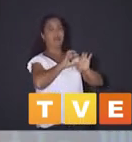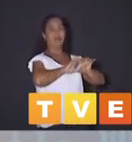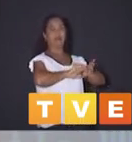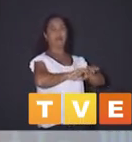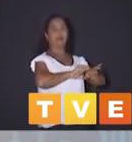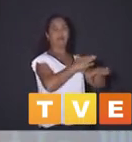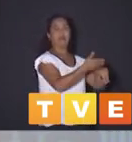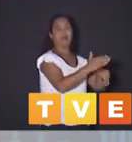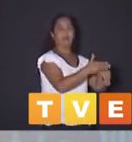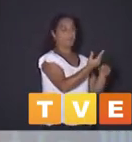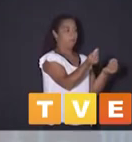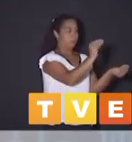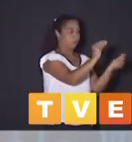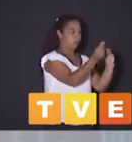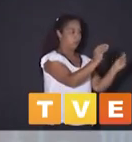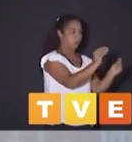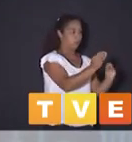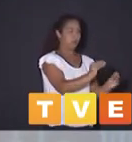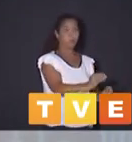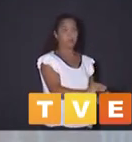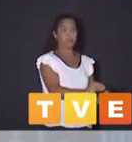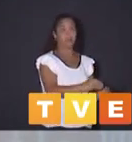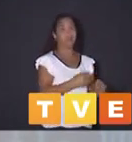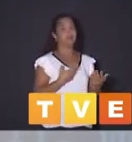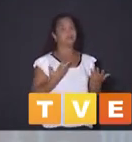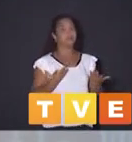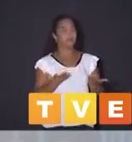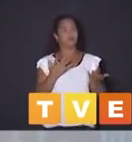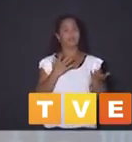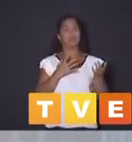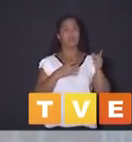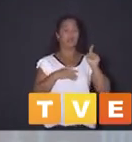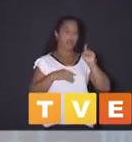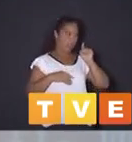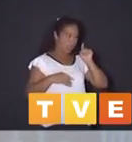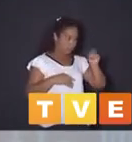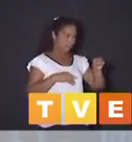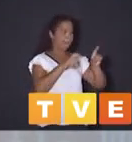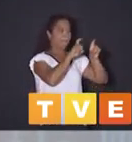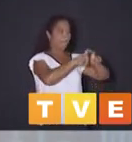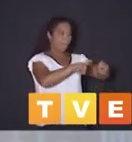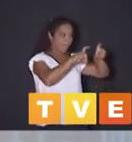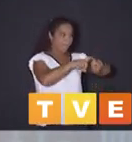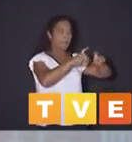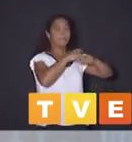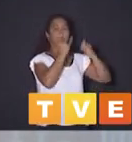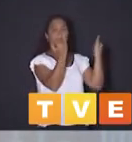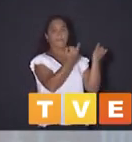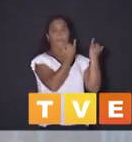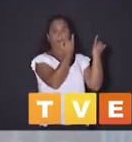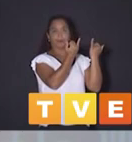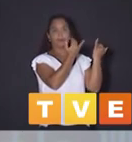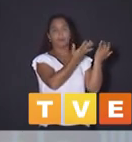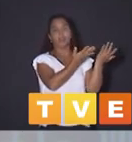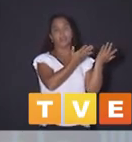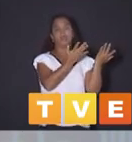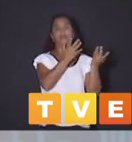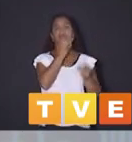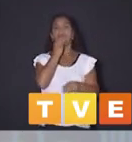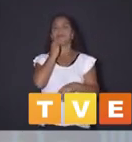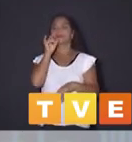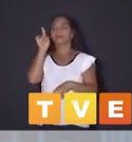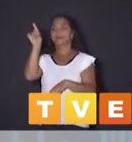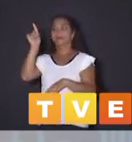máquinas têm um fato assim importante para a história do desenvolvimento é o seguinte tem um jogo e chinês o